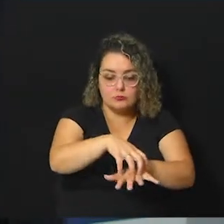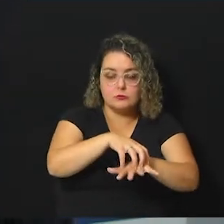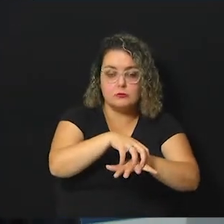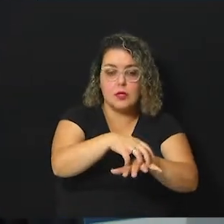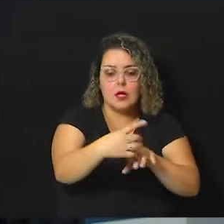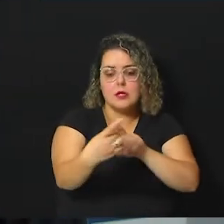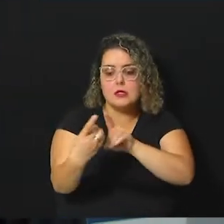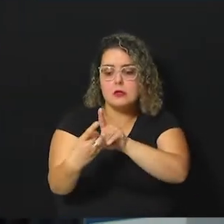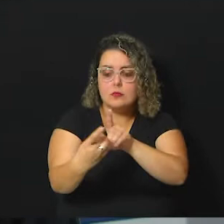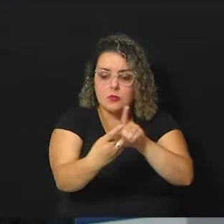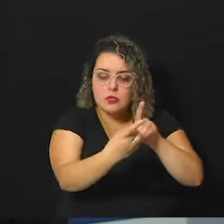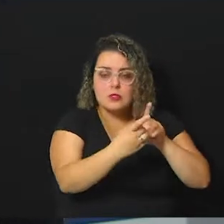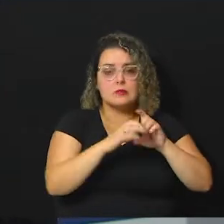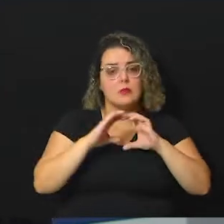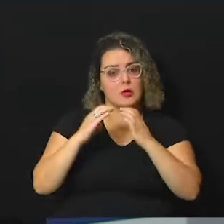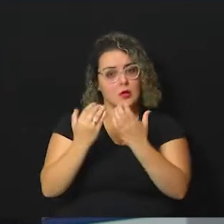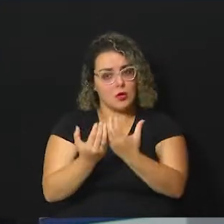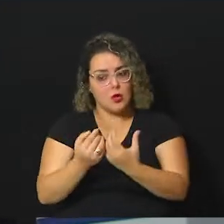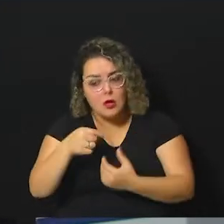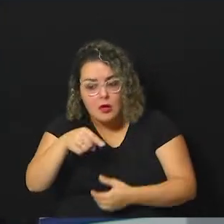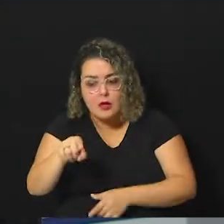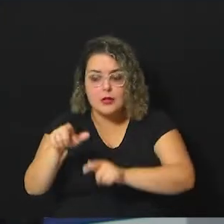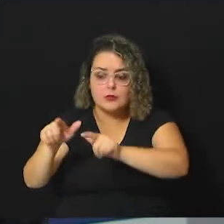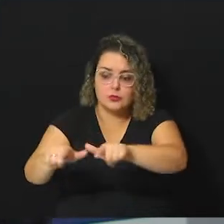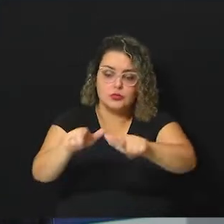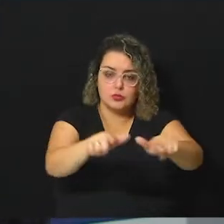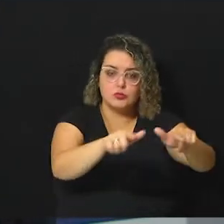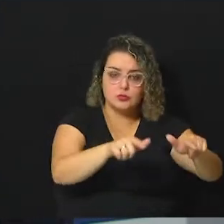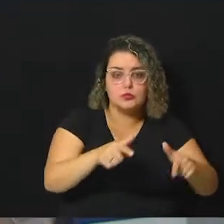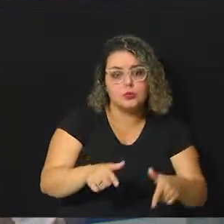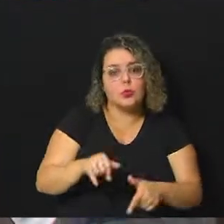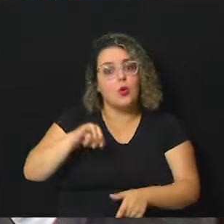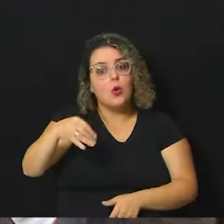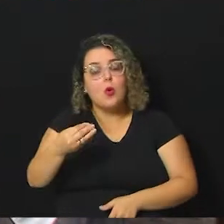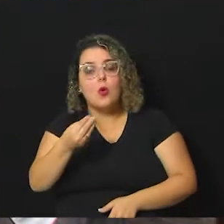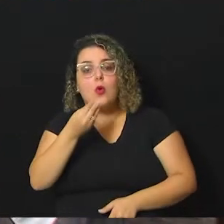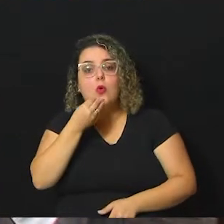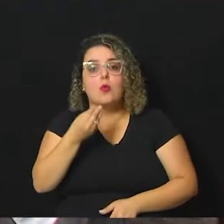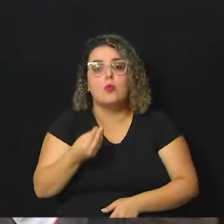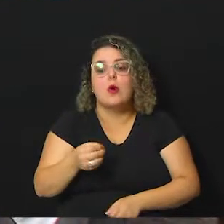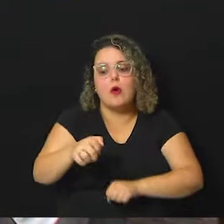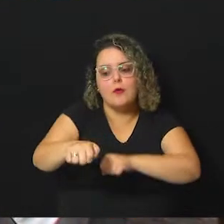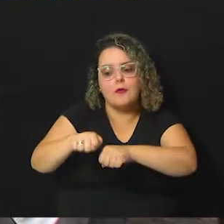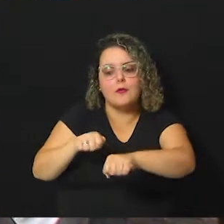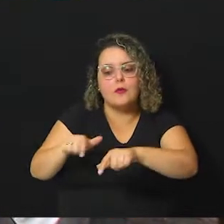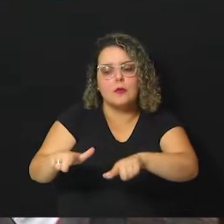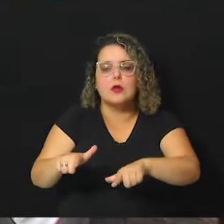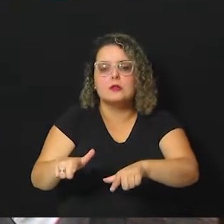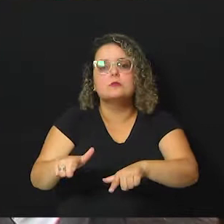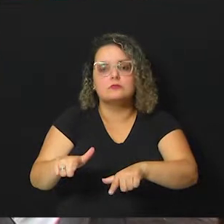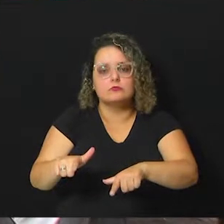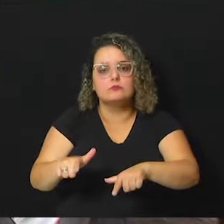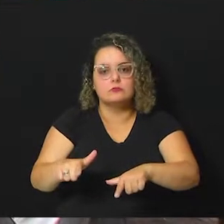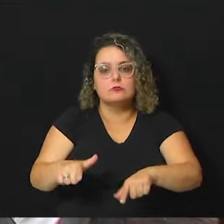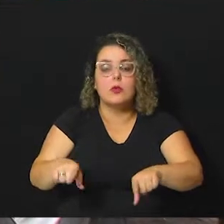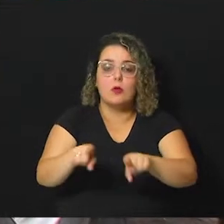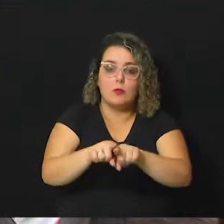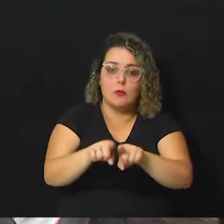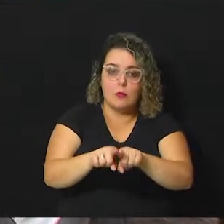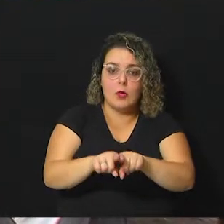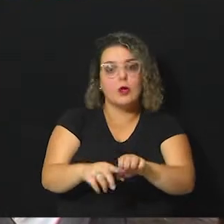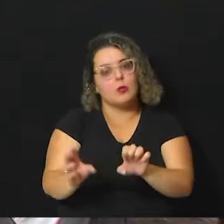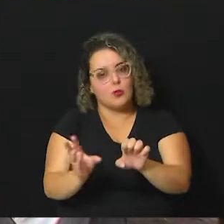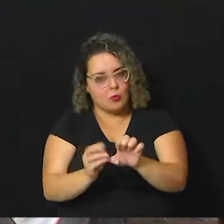da unidade móvel é se aproximar das comunidades, né? Ir até os territórios, oportunizar a formação